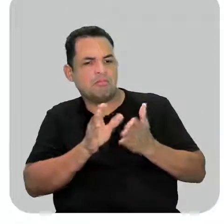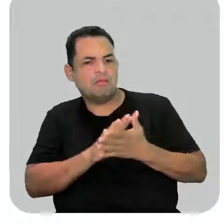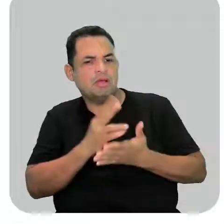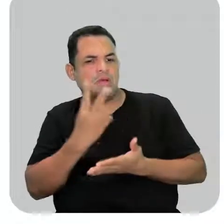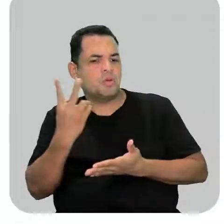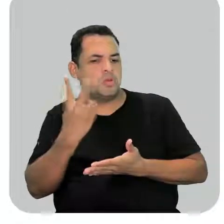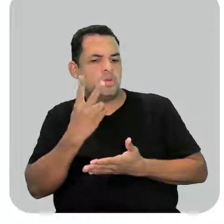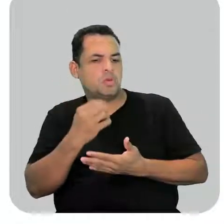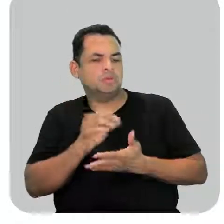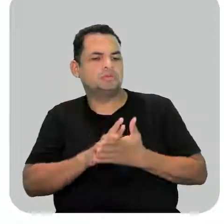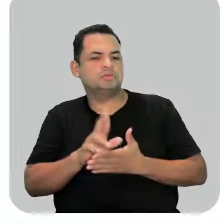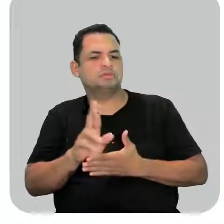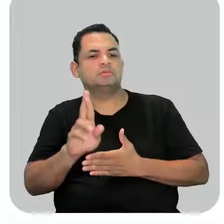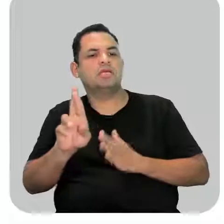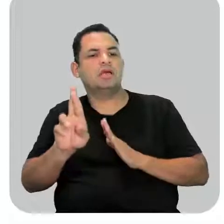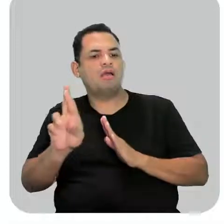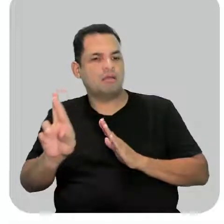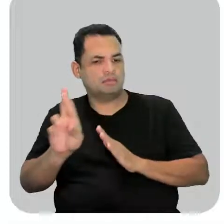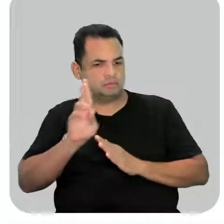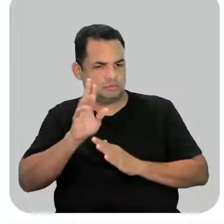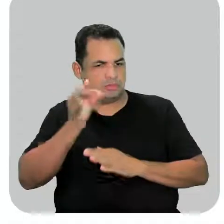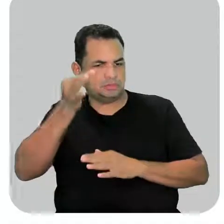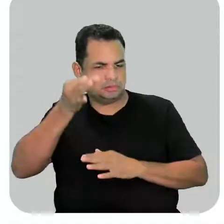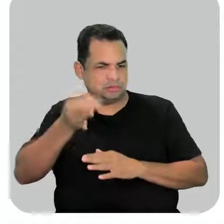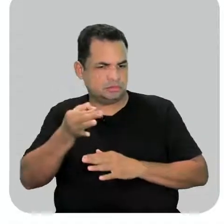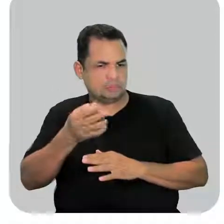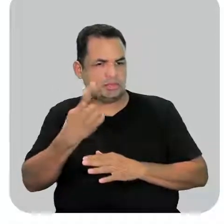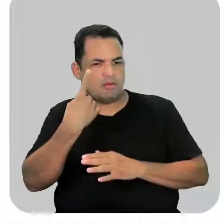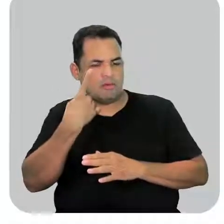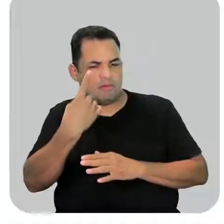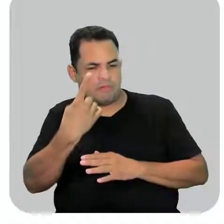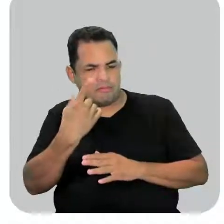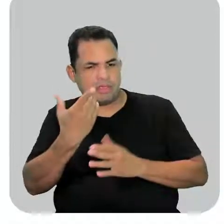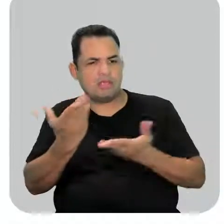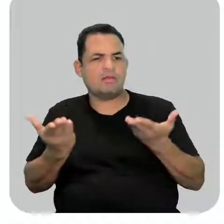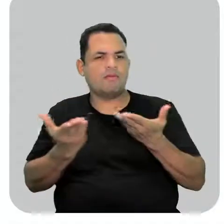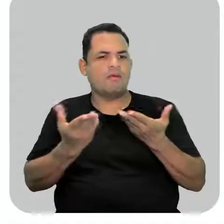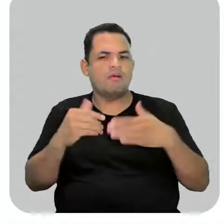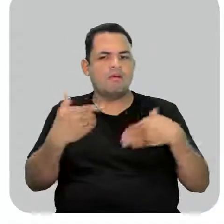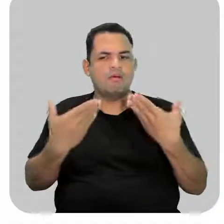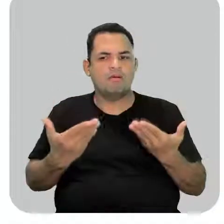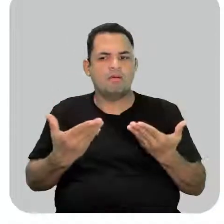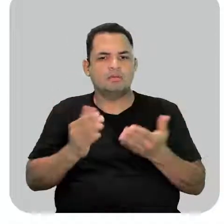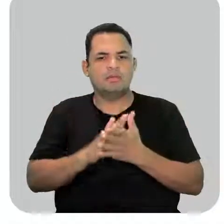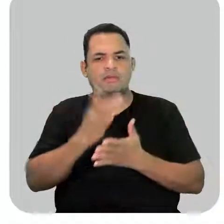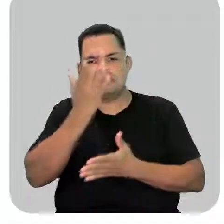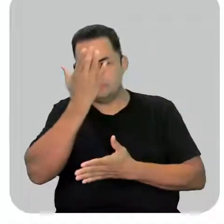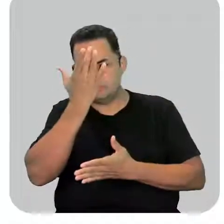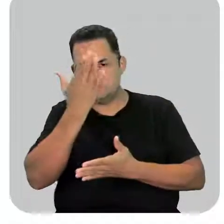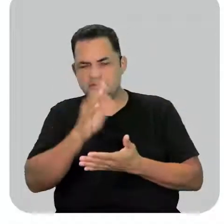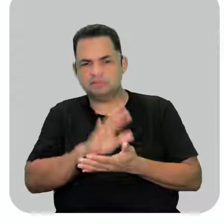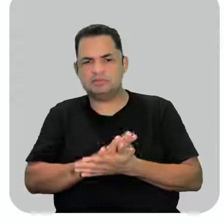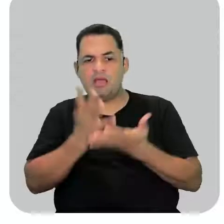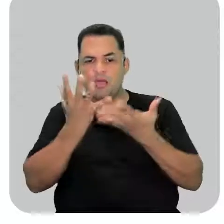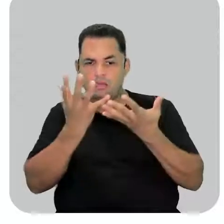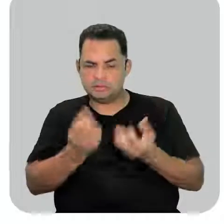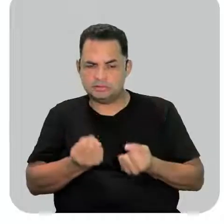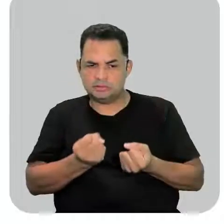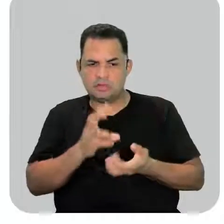respostas estariam corretas. Você iria observar aquela que você se identifica, que tem mais facilidade, e a gente